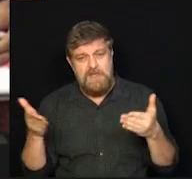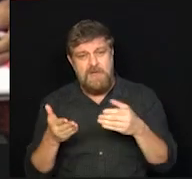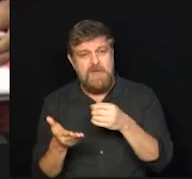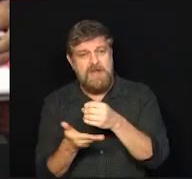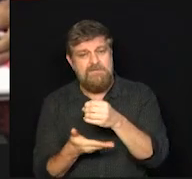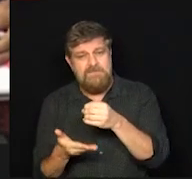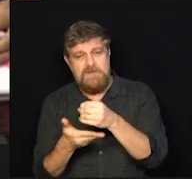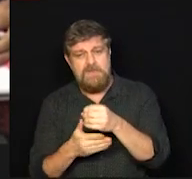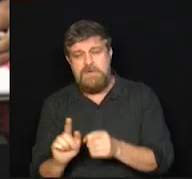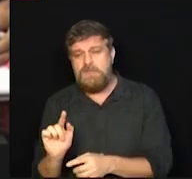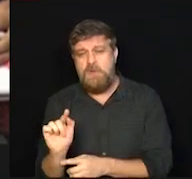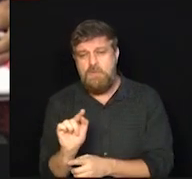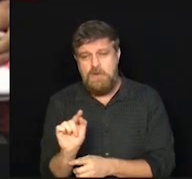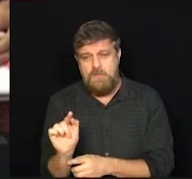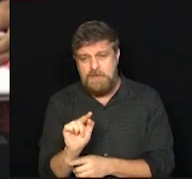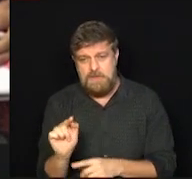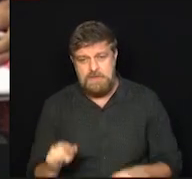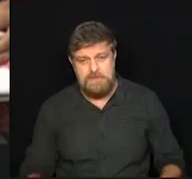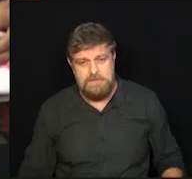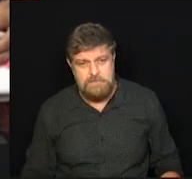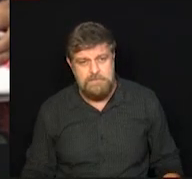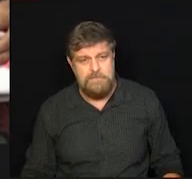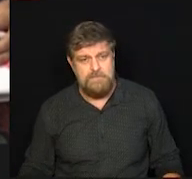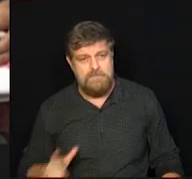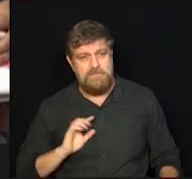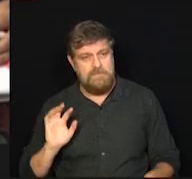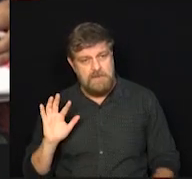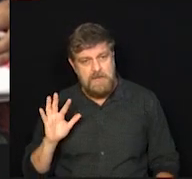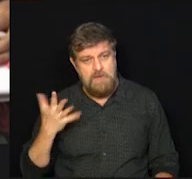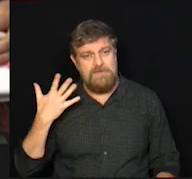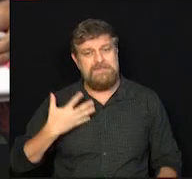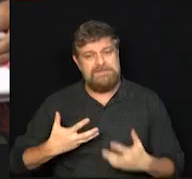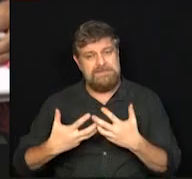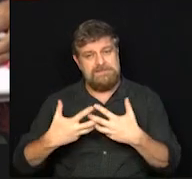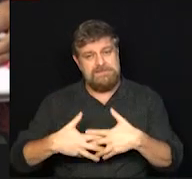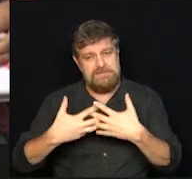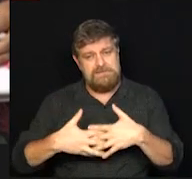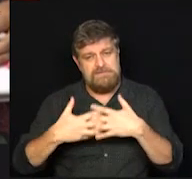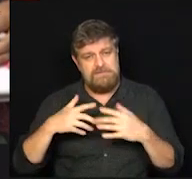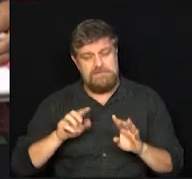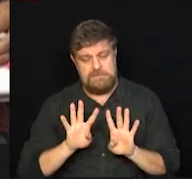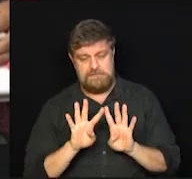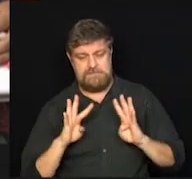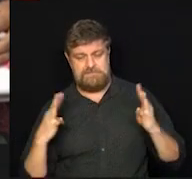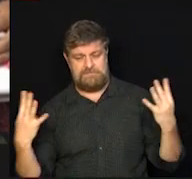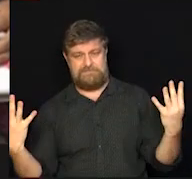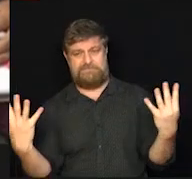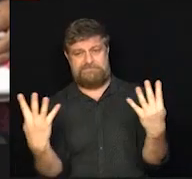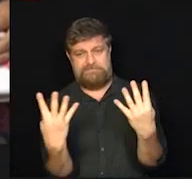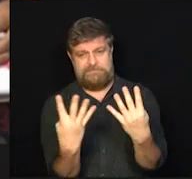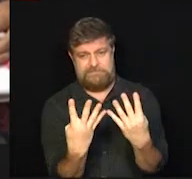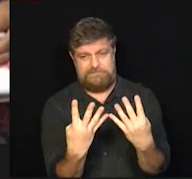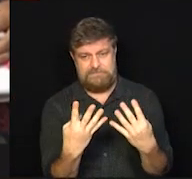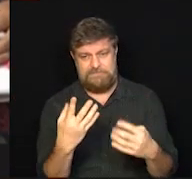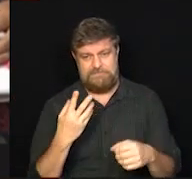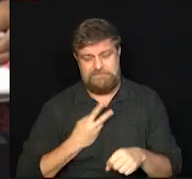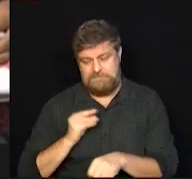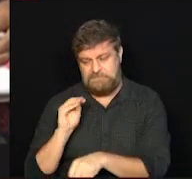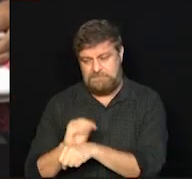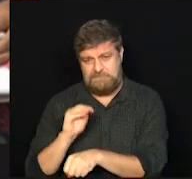fundamental é que seja feita efectivamente o cercamento da área da Paz